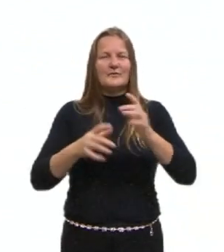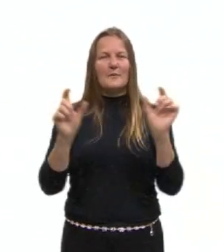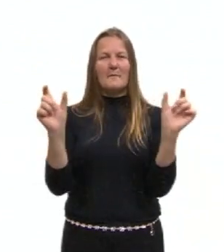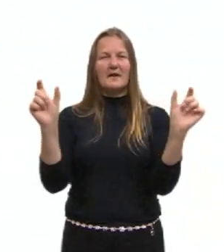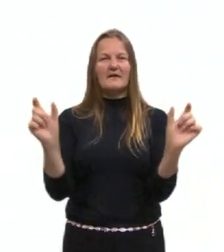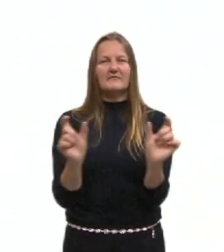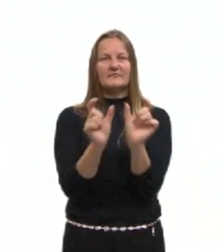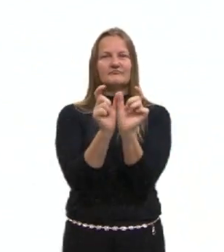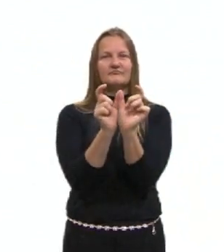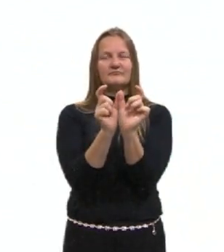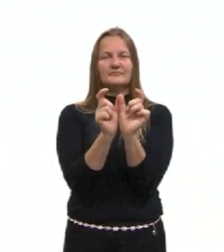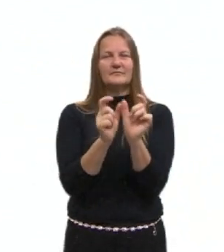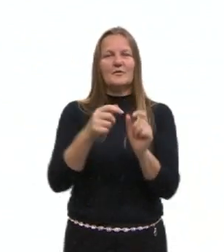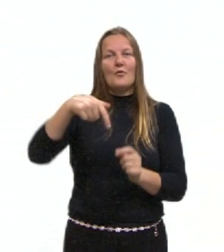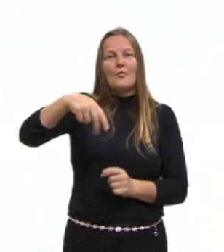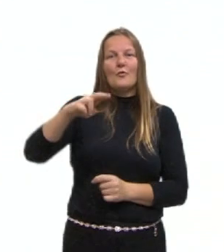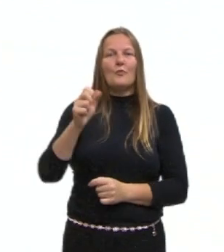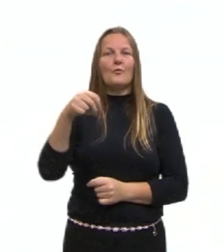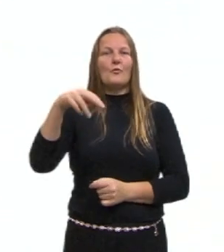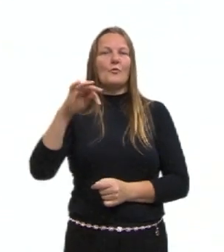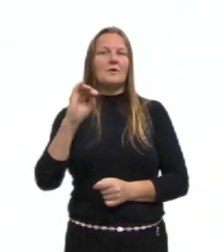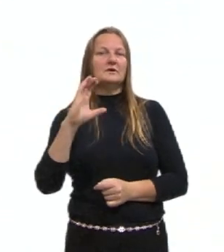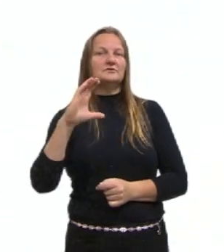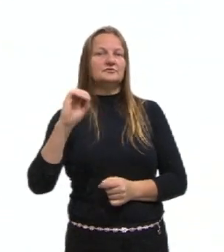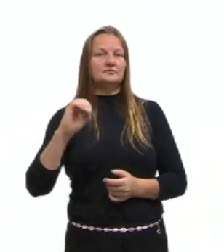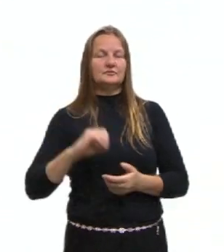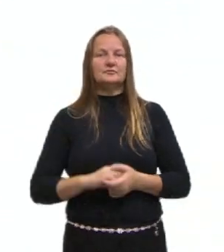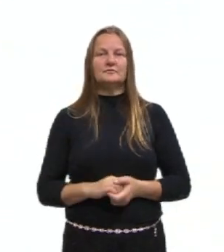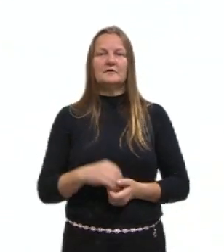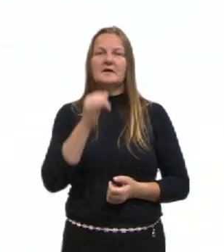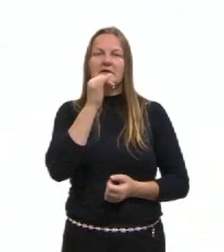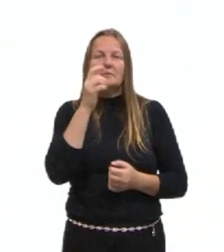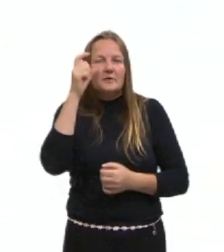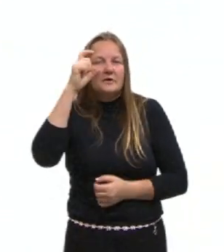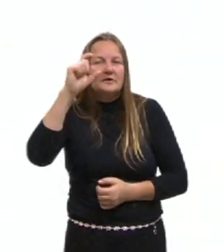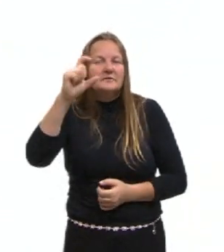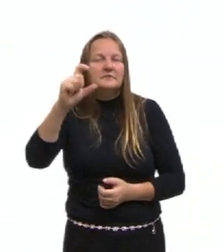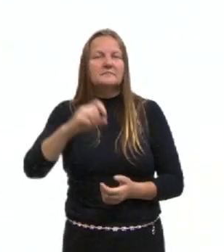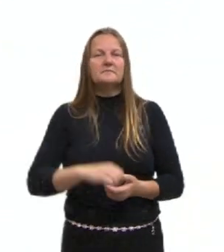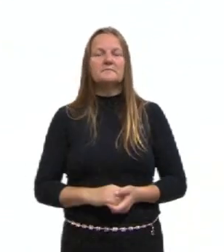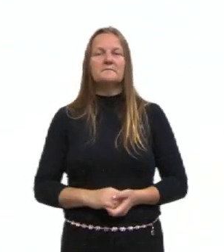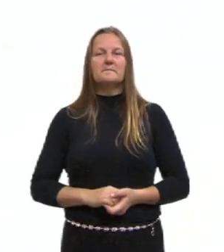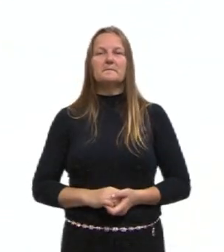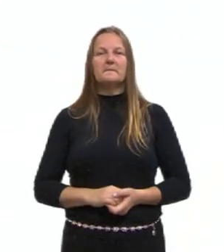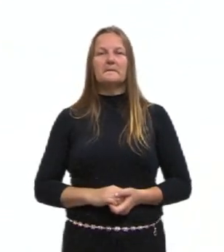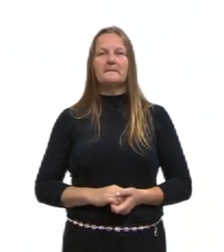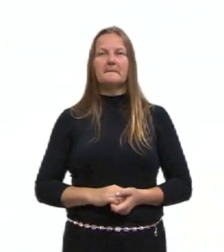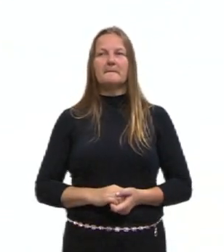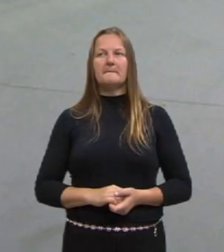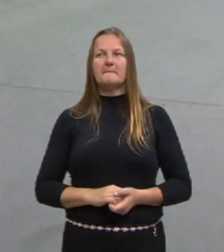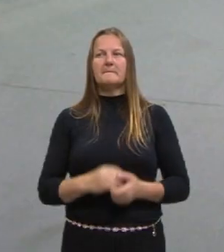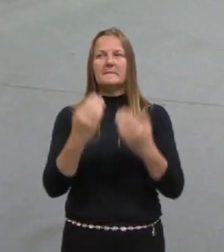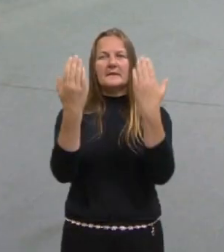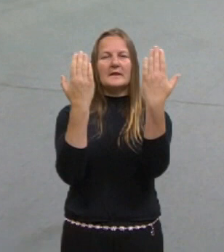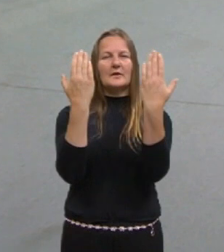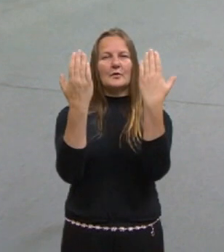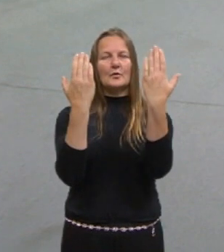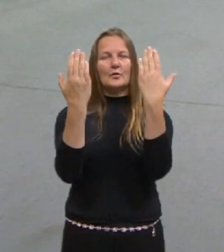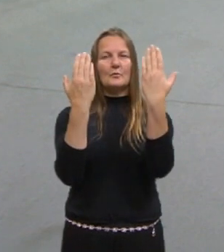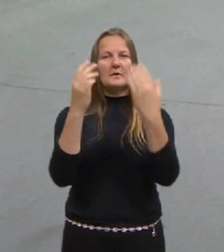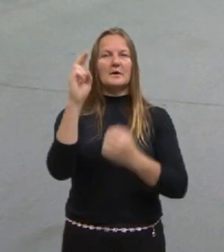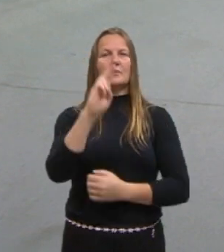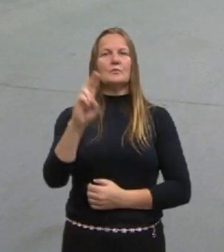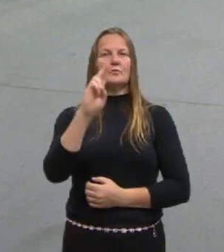né, do quântico, né, dessas... É uma coisa interessante sobre a pseudociência é a gente fazer uma comparação com o uso